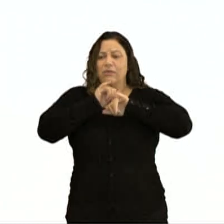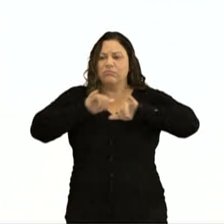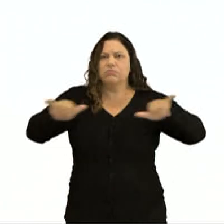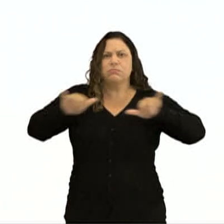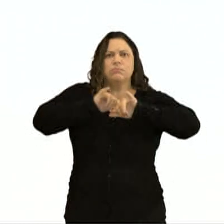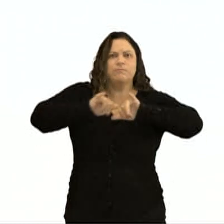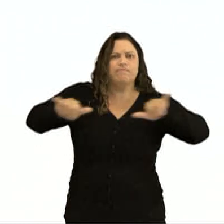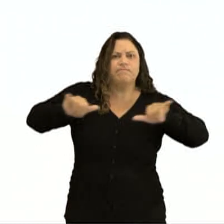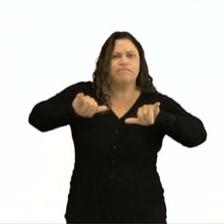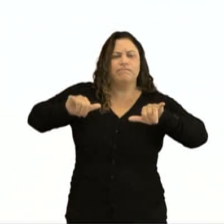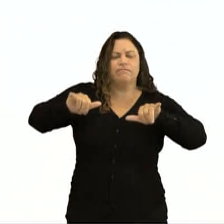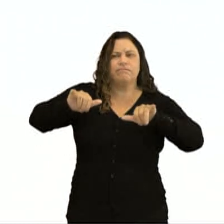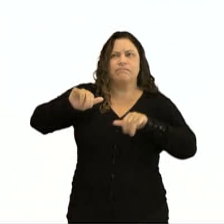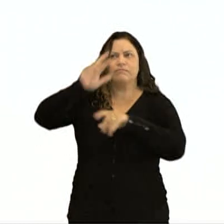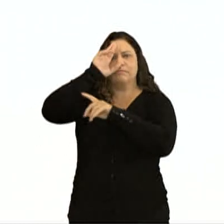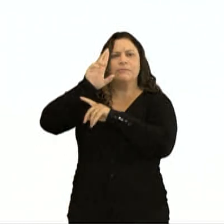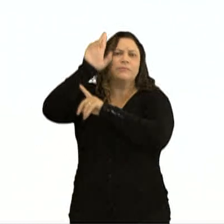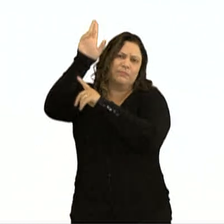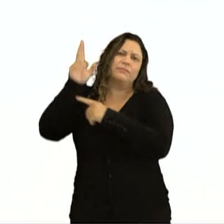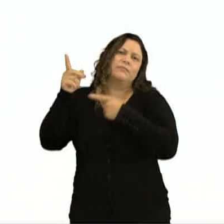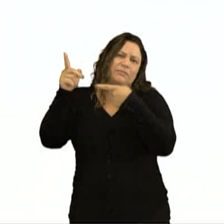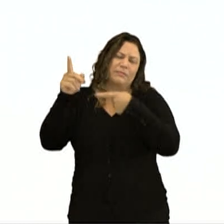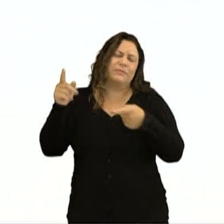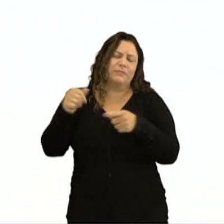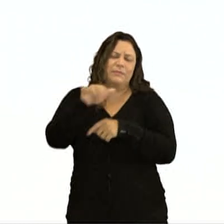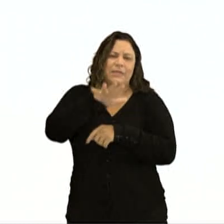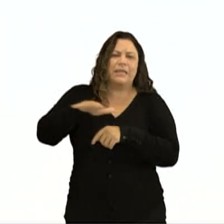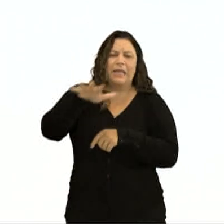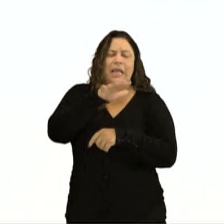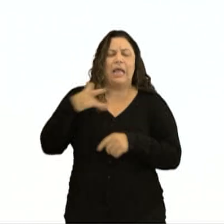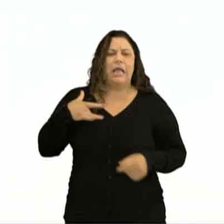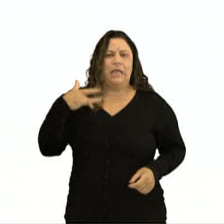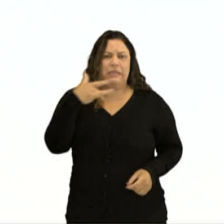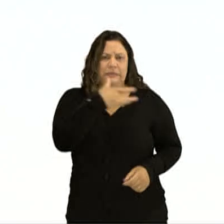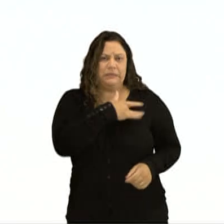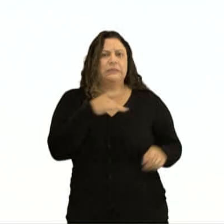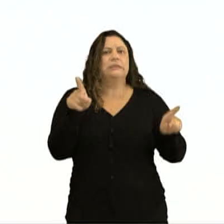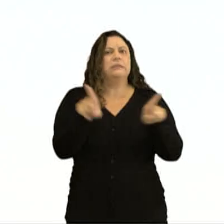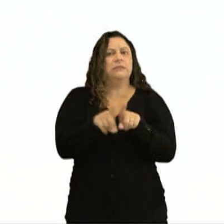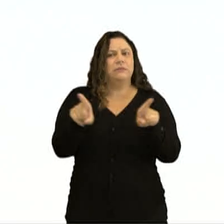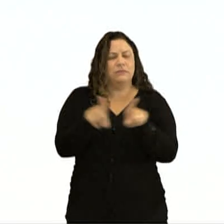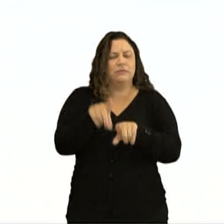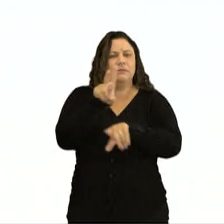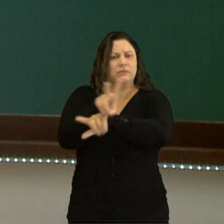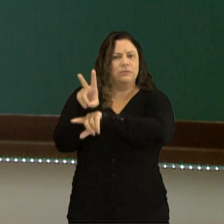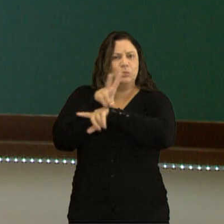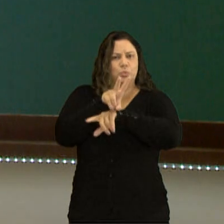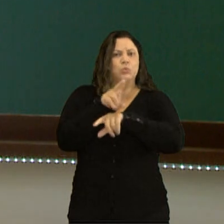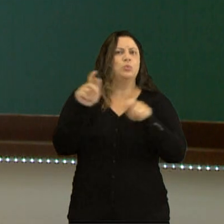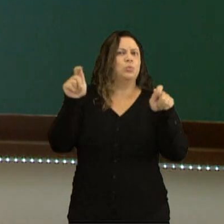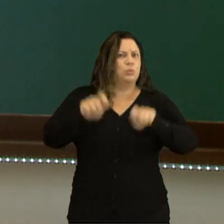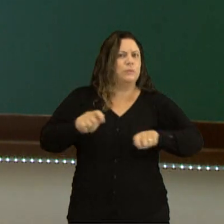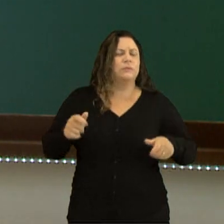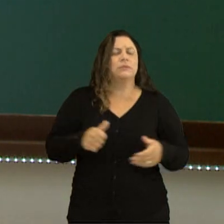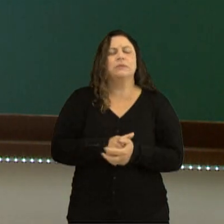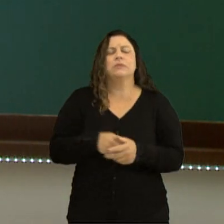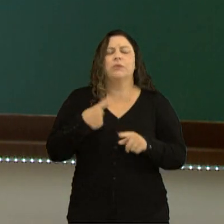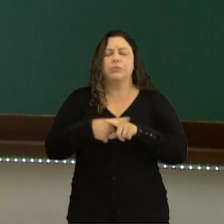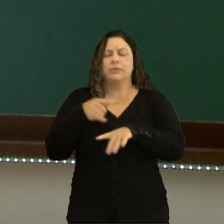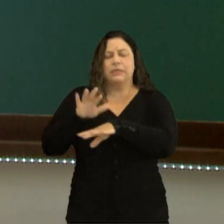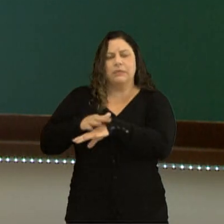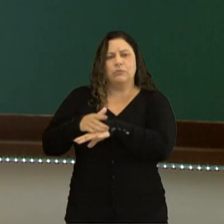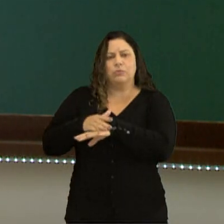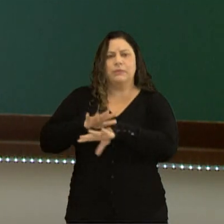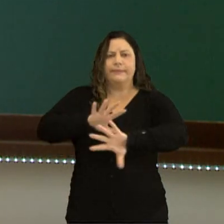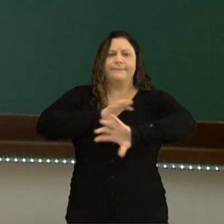autoridades específicas, às autoridades da área da saúde, para que elas também cuidem do caso. A enfermidade é